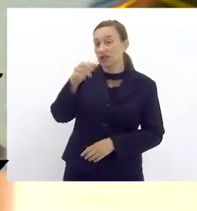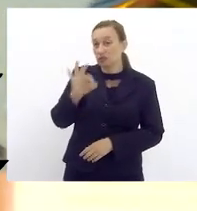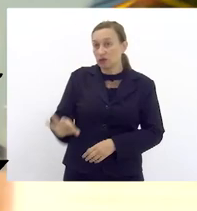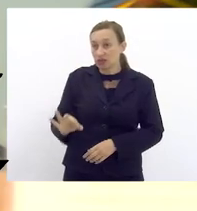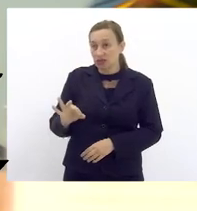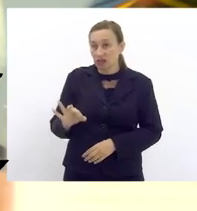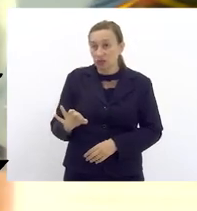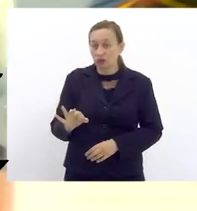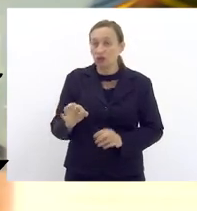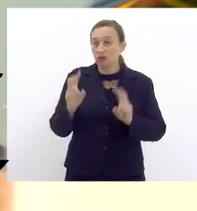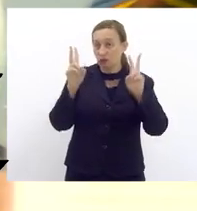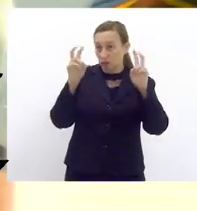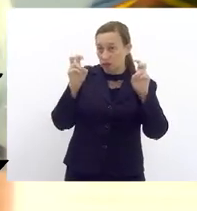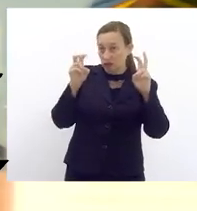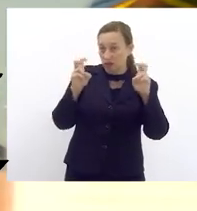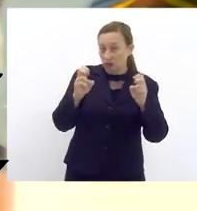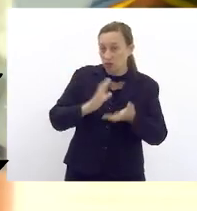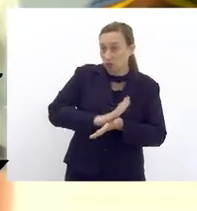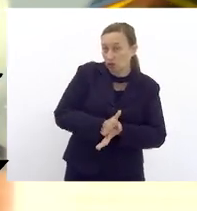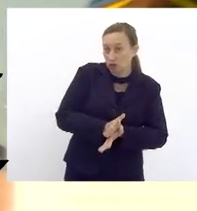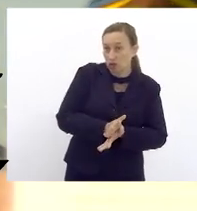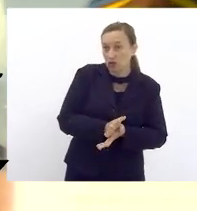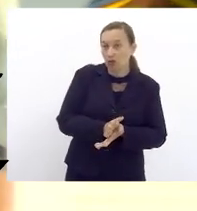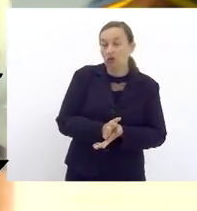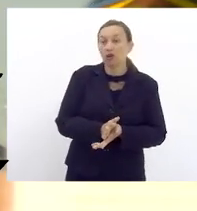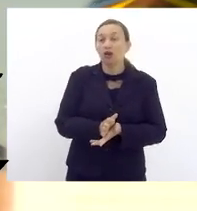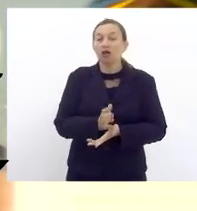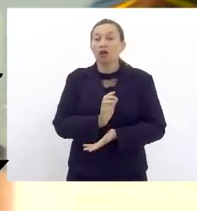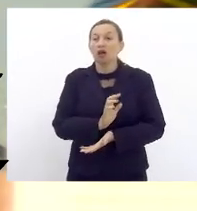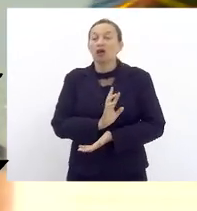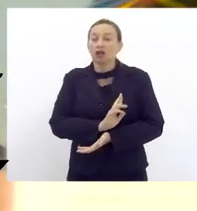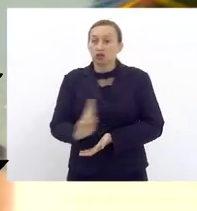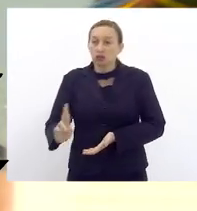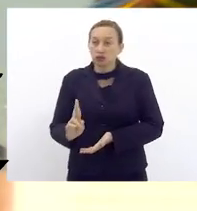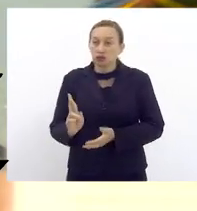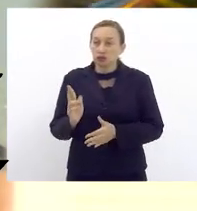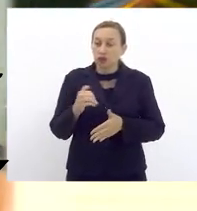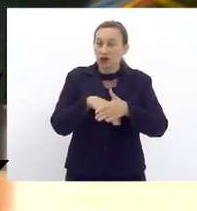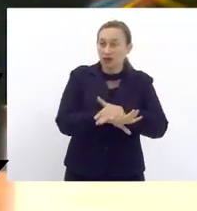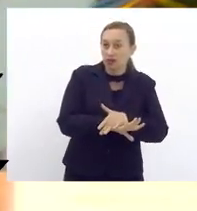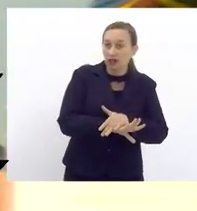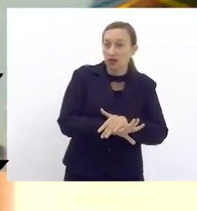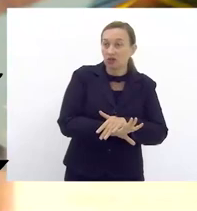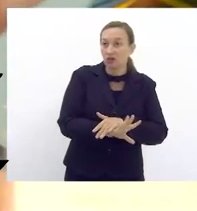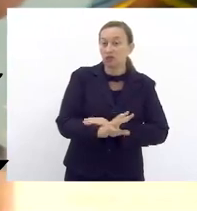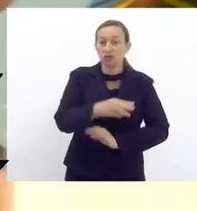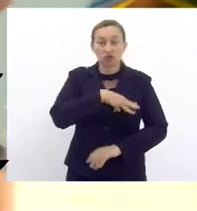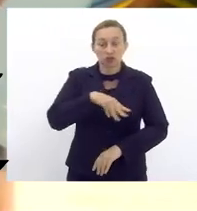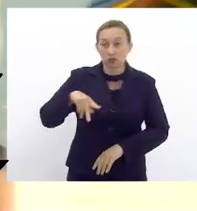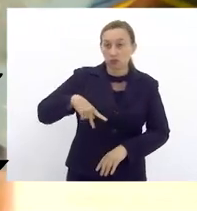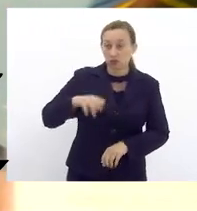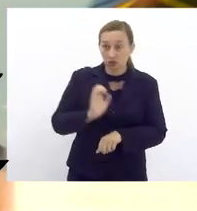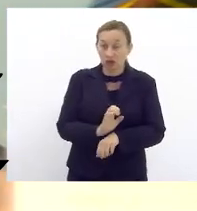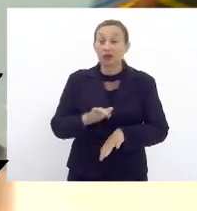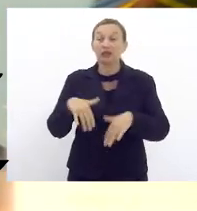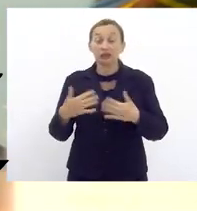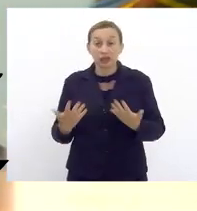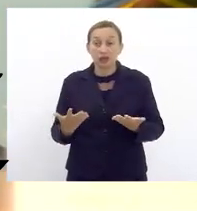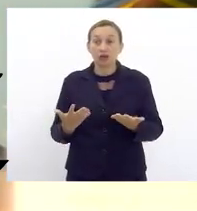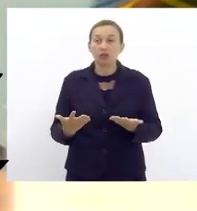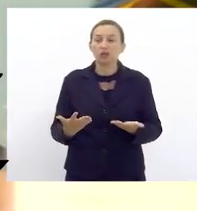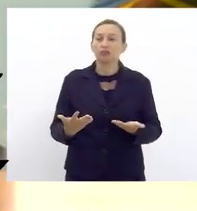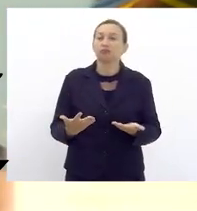casos de racismo religioso são arquivados pelo Ministério Público do Estado então assim a investigação acontece a